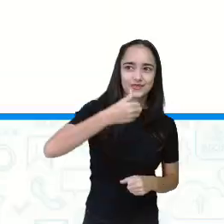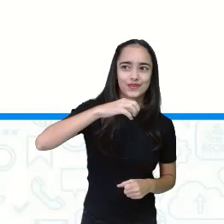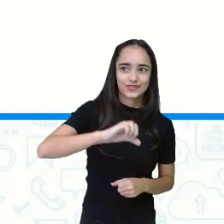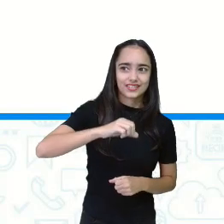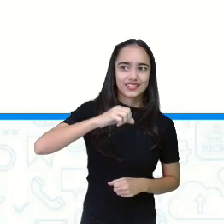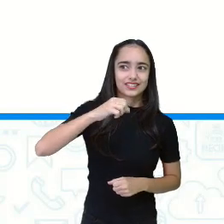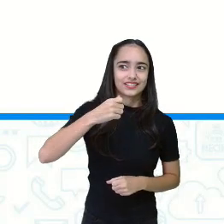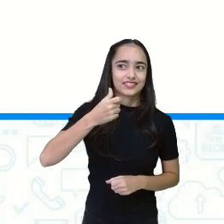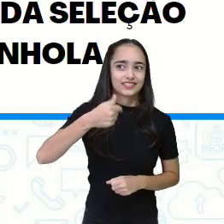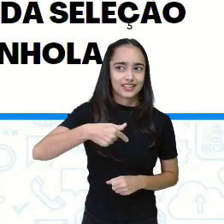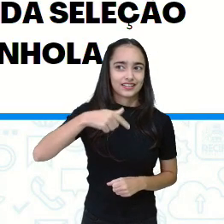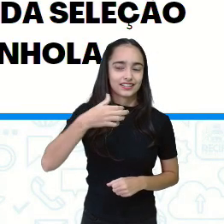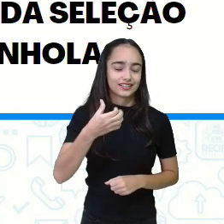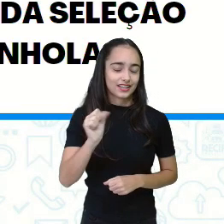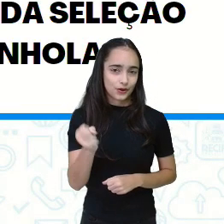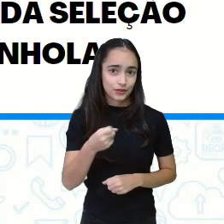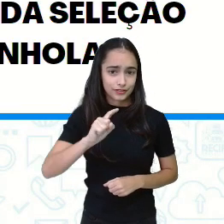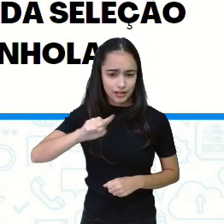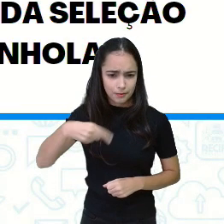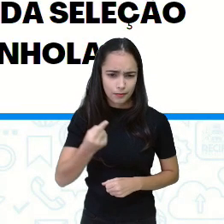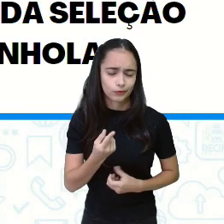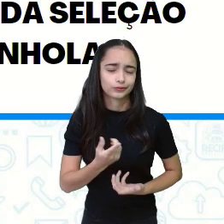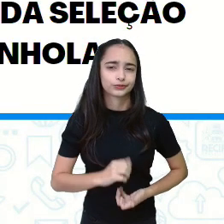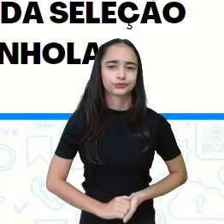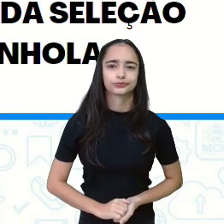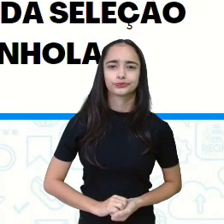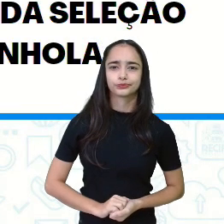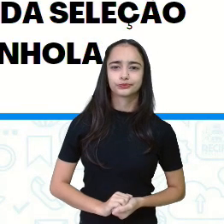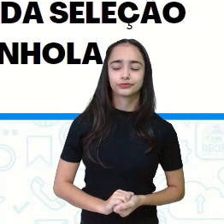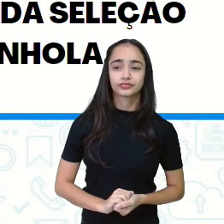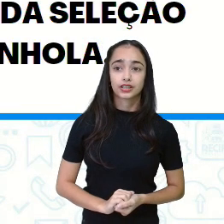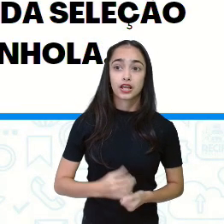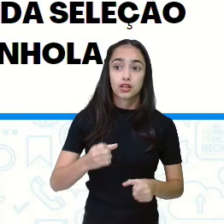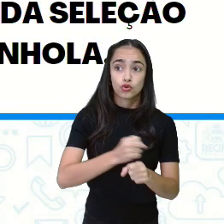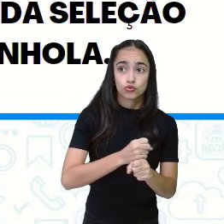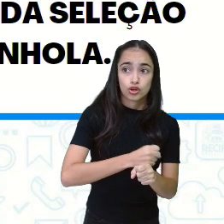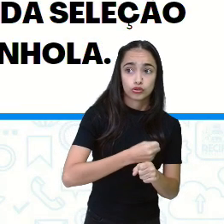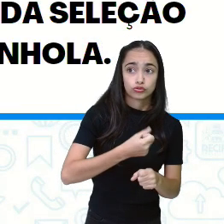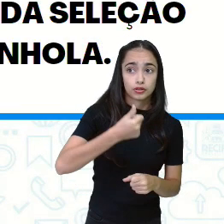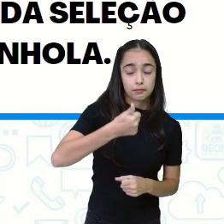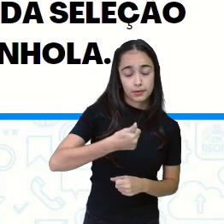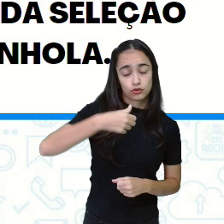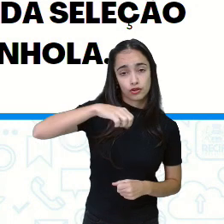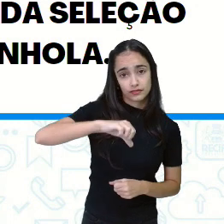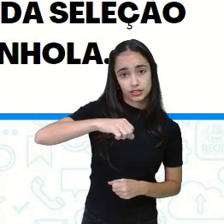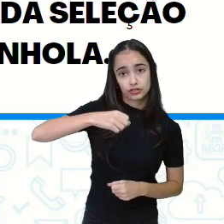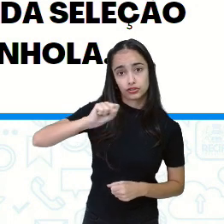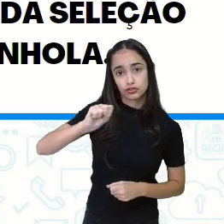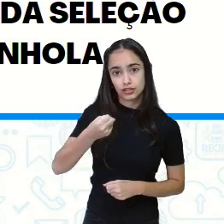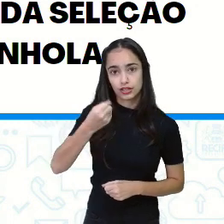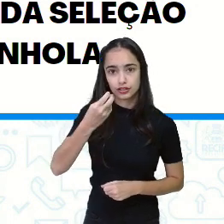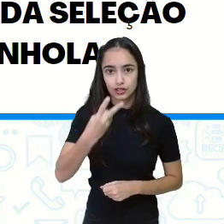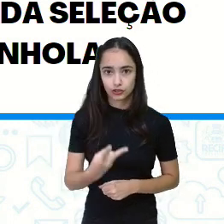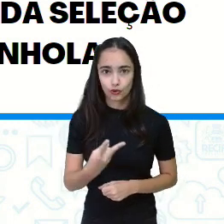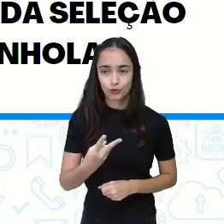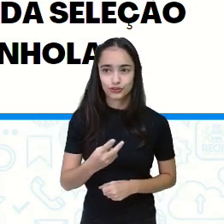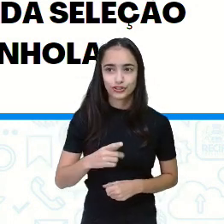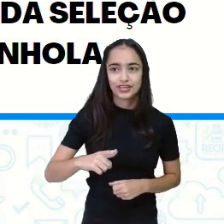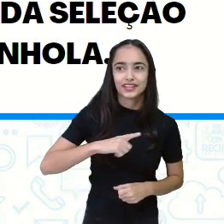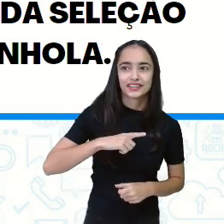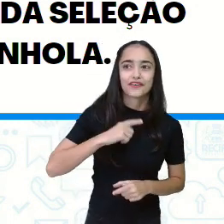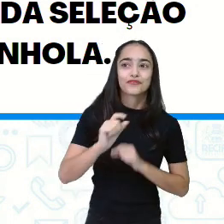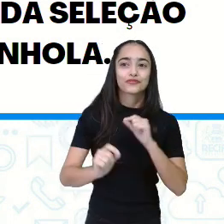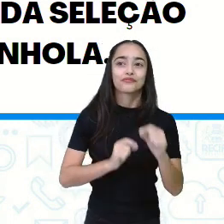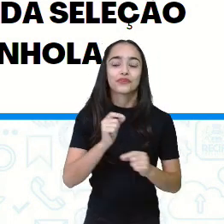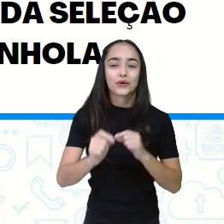Olha só, que interessante, gente. Já em 82 foi a vez do mascote Naranjito, diminutivo